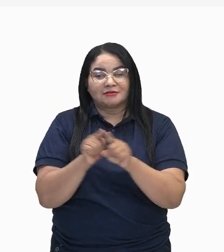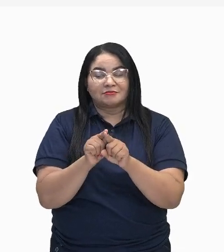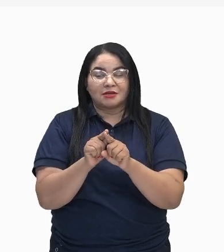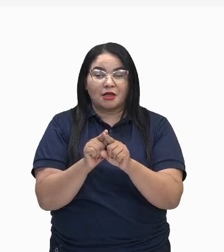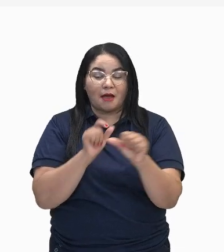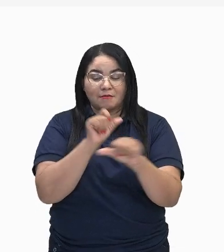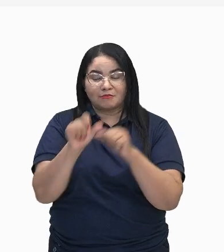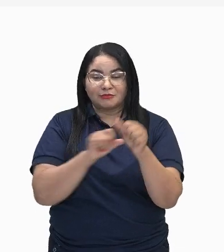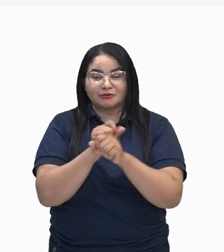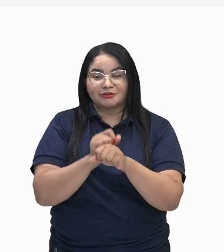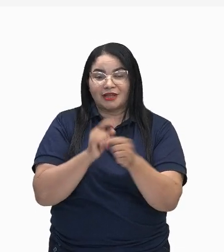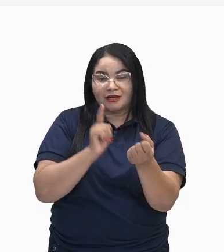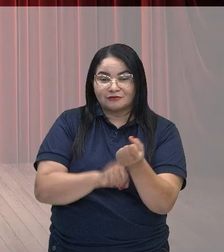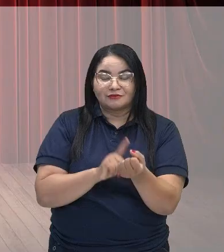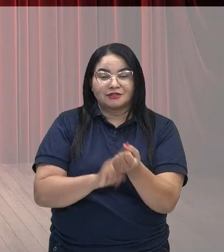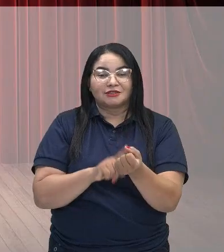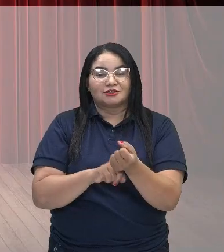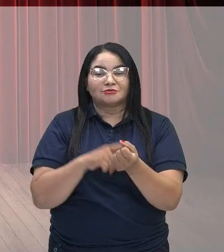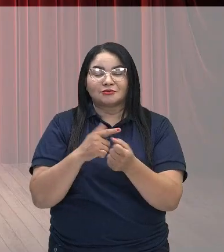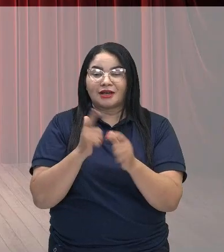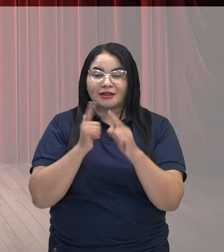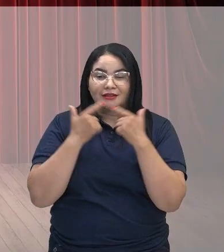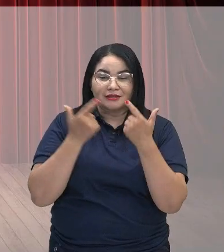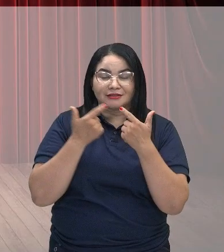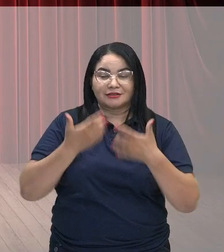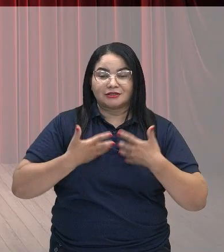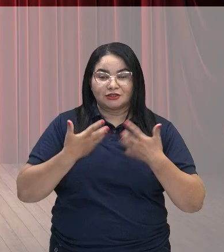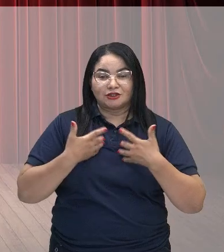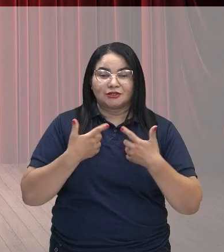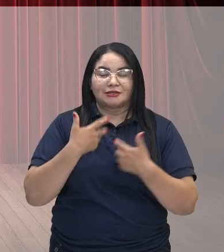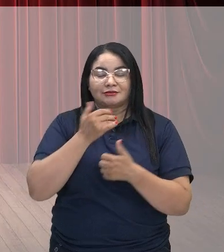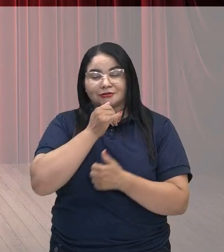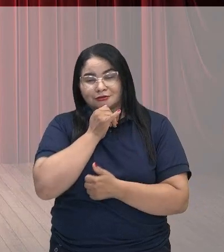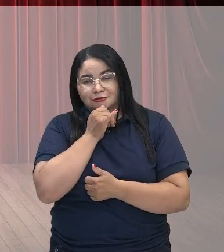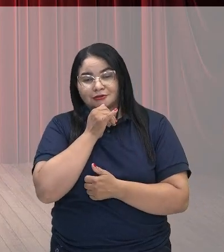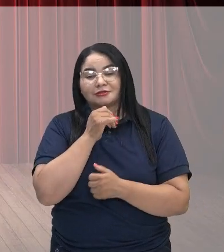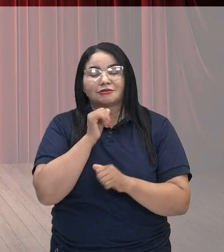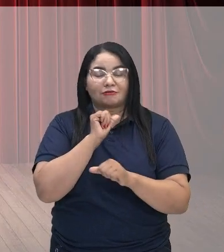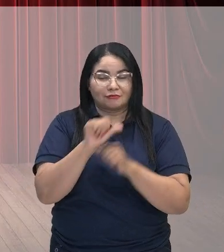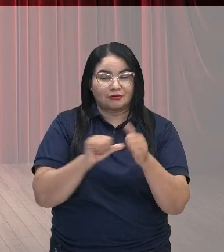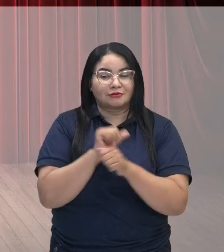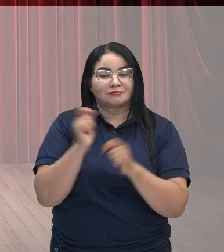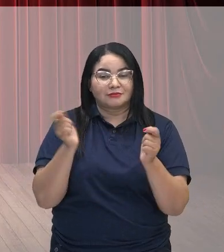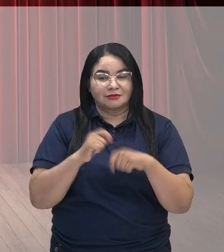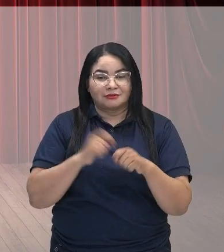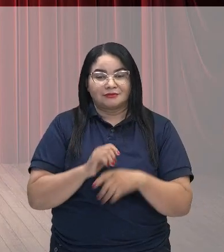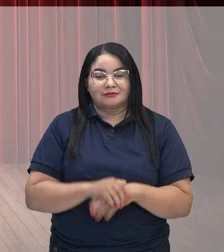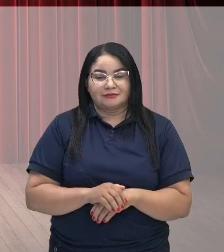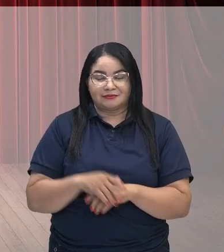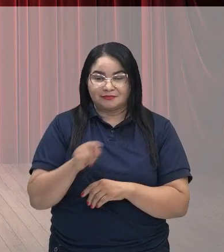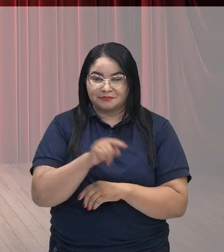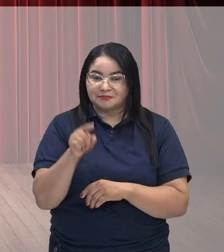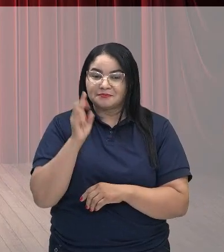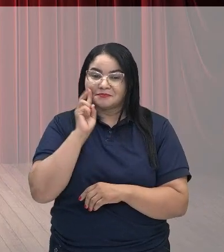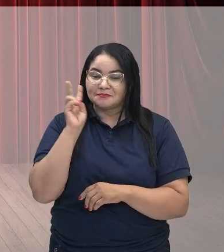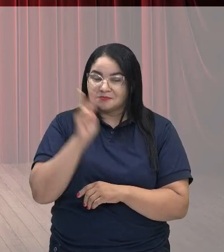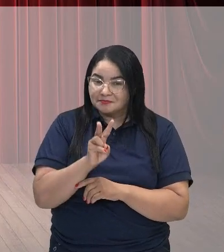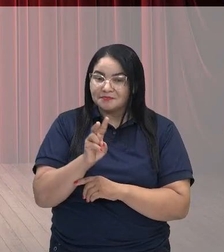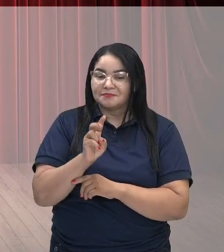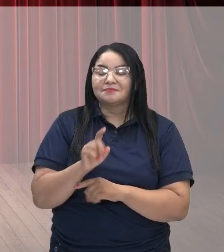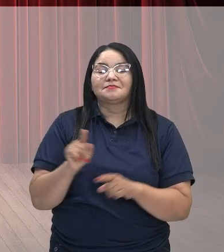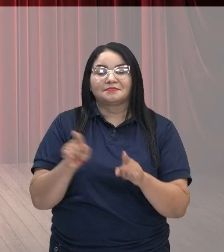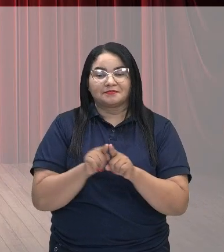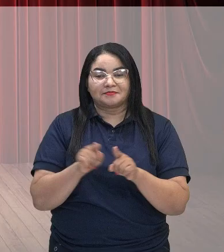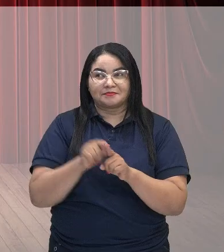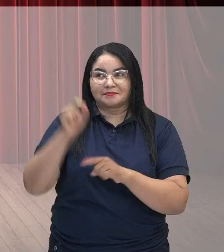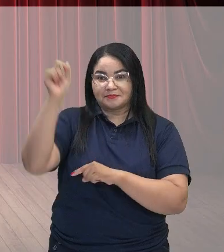tristeza. Então, como vocês acabaram de observar, a iluminação